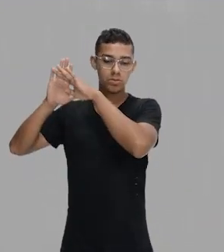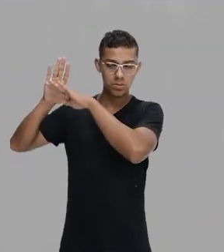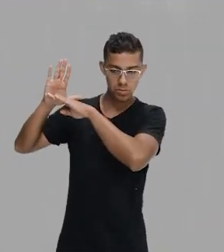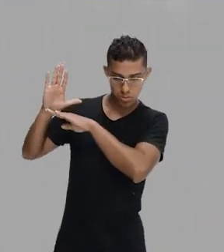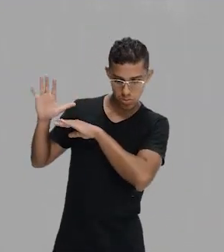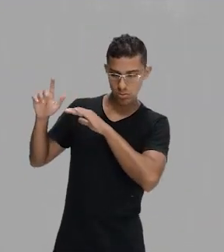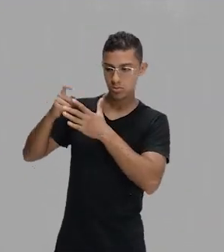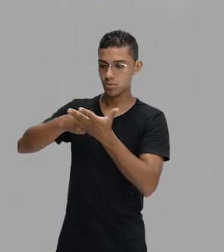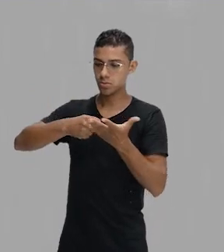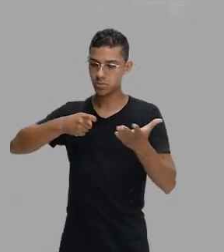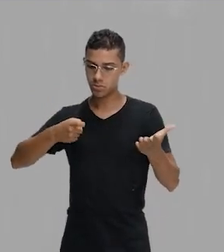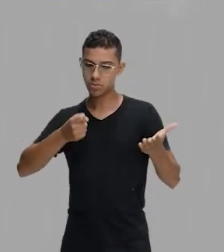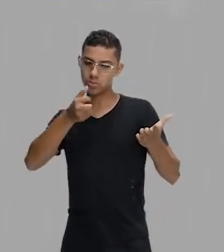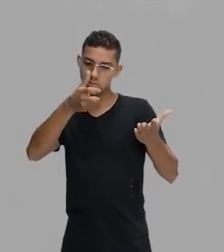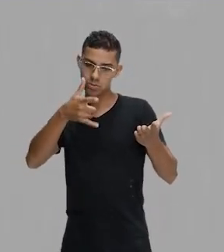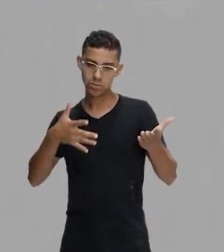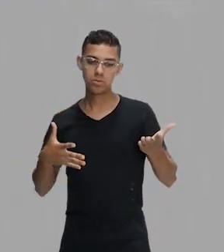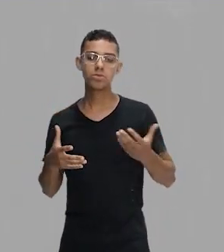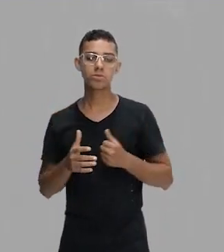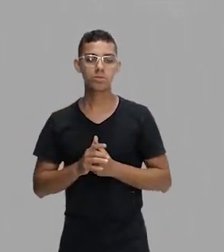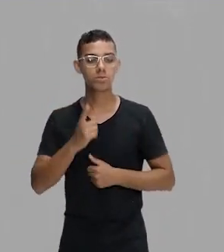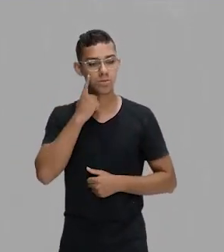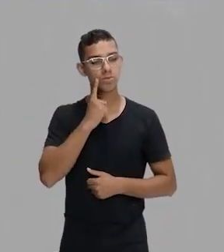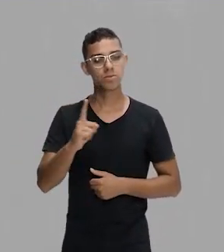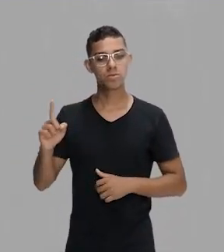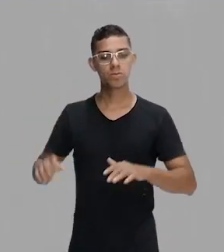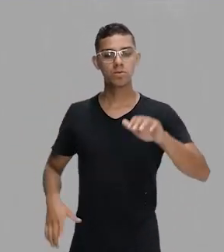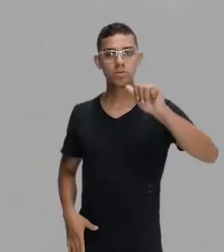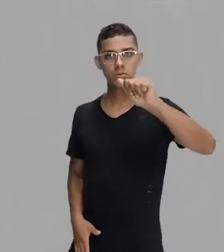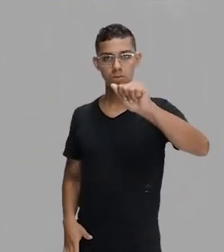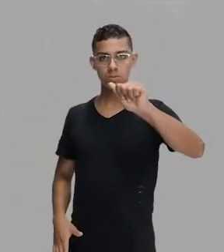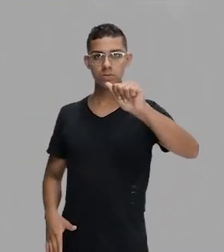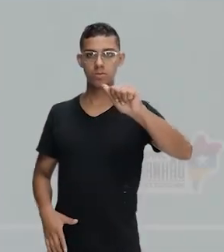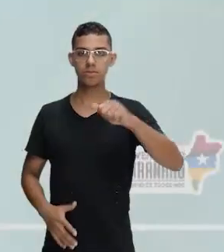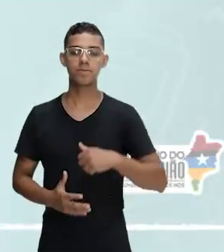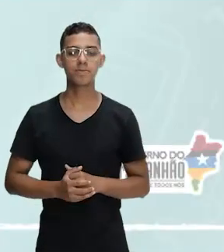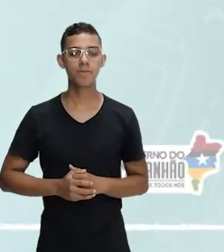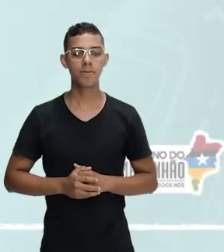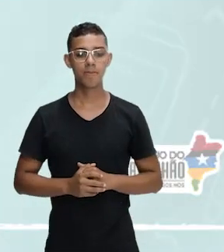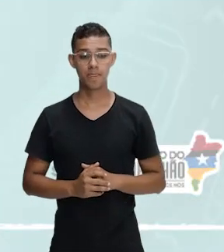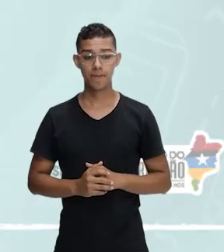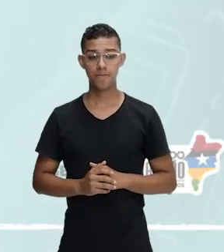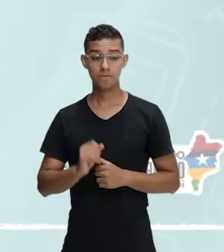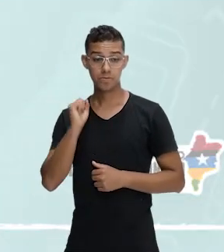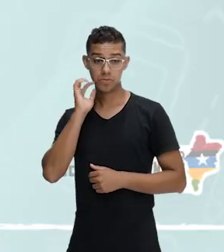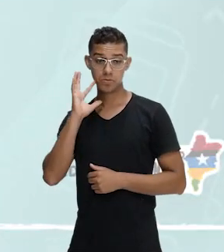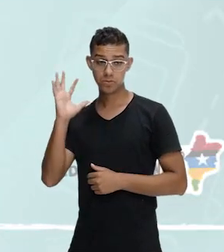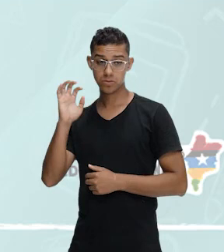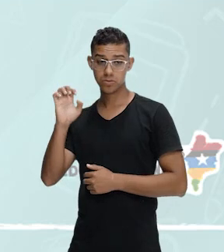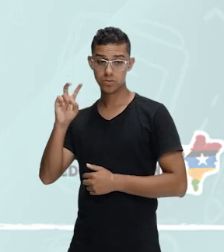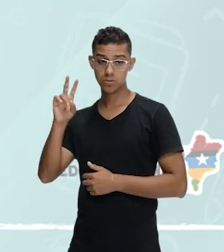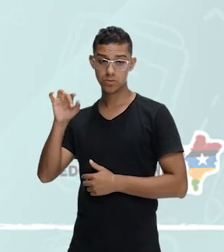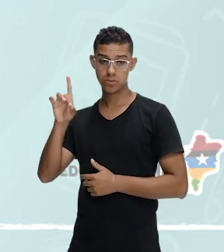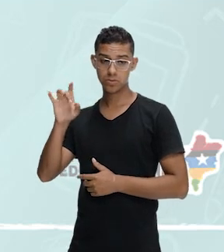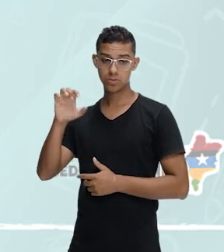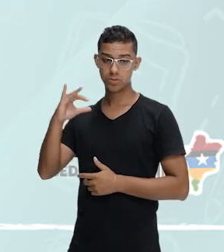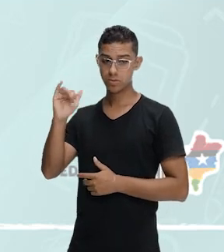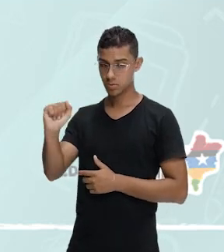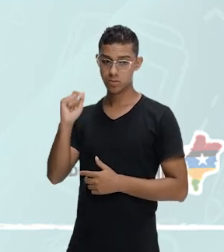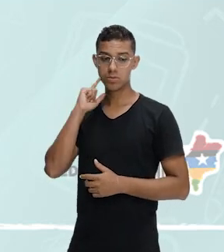sobre este texto, sobre este enunciado. Vejamos. Letra A. A evidência, apesar